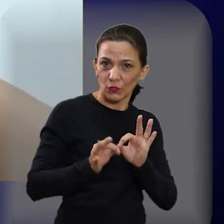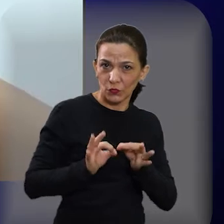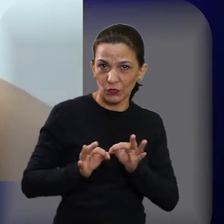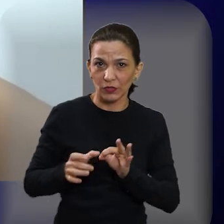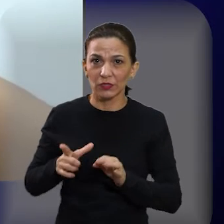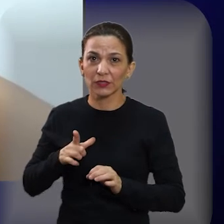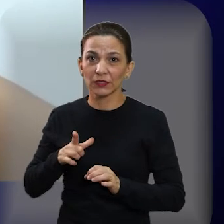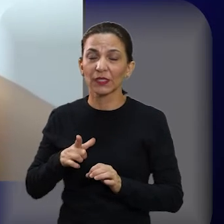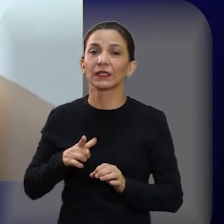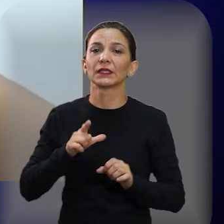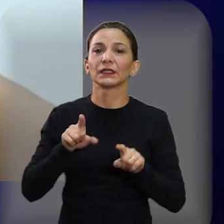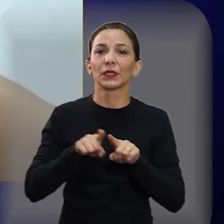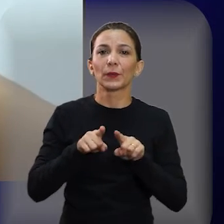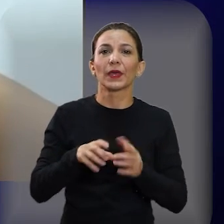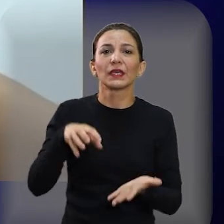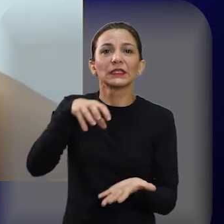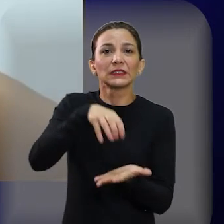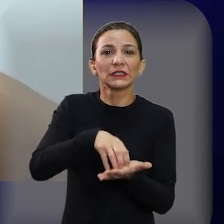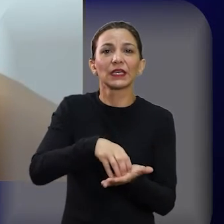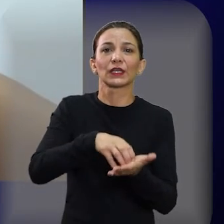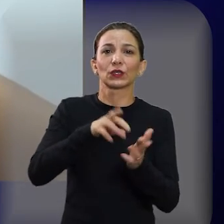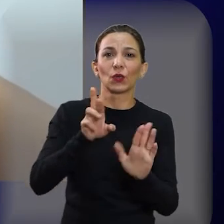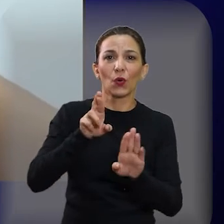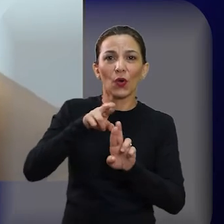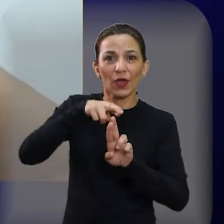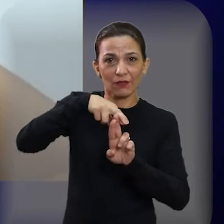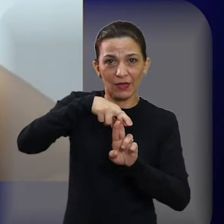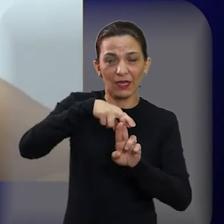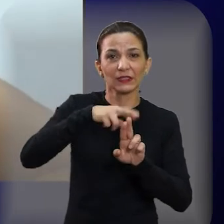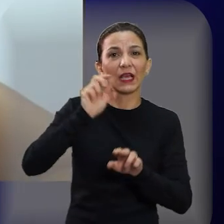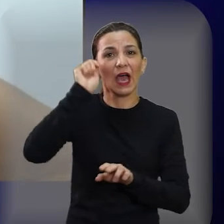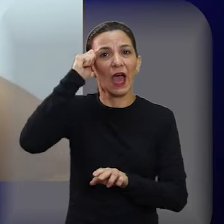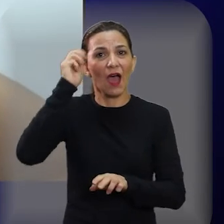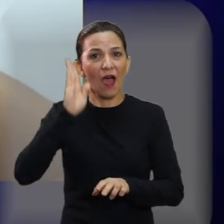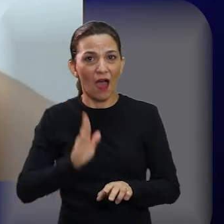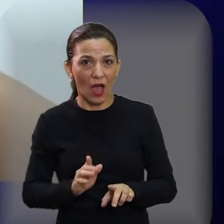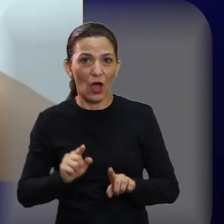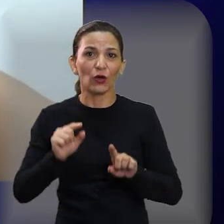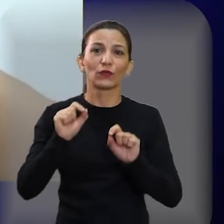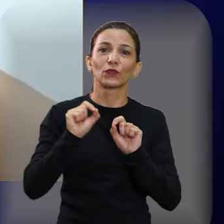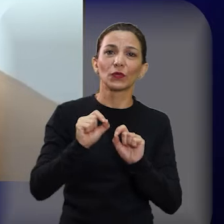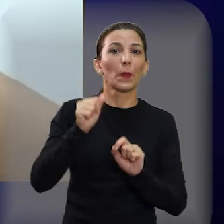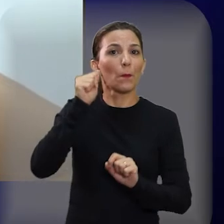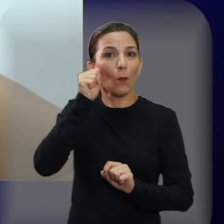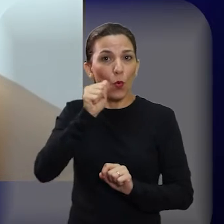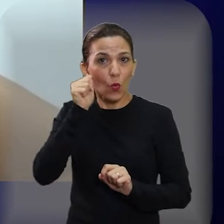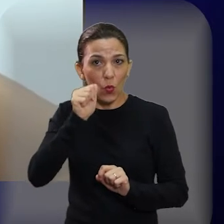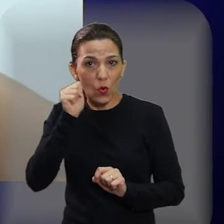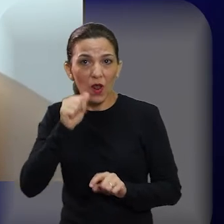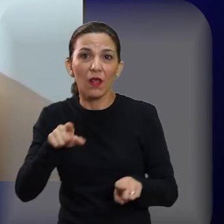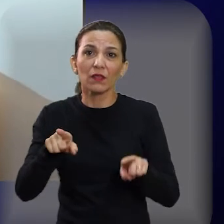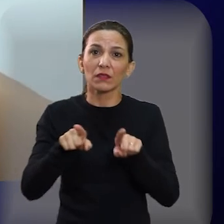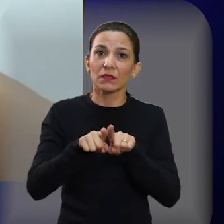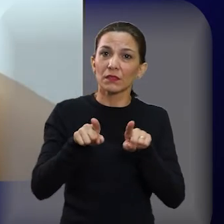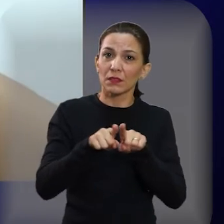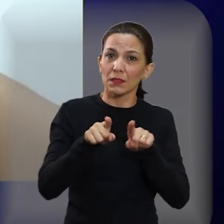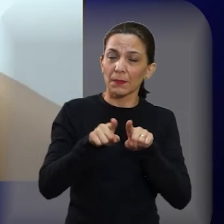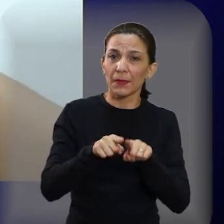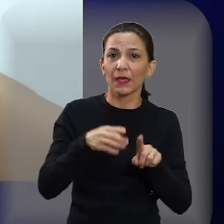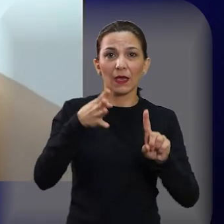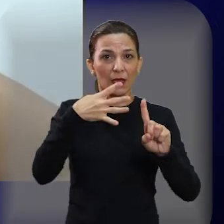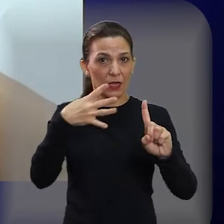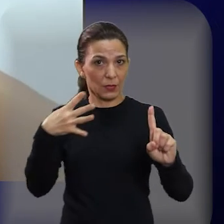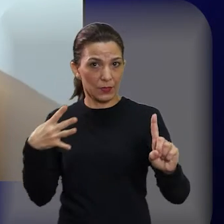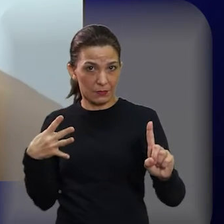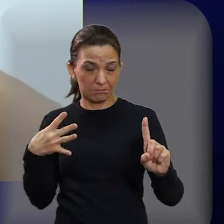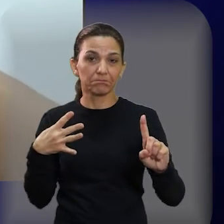da Vila Xavier e nos centros de referência. Centro de Referência Afro, Centro de Referência da